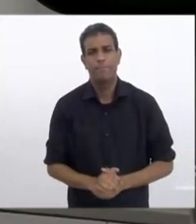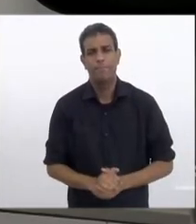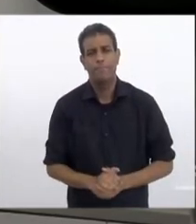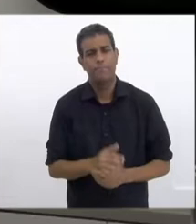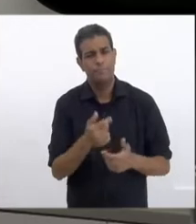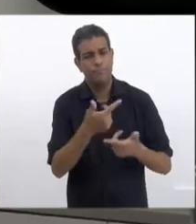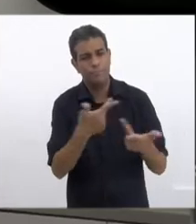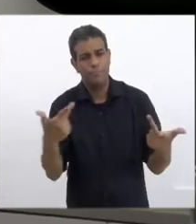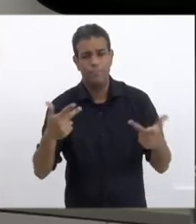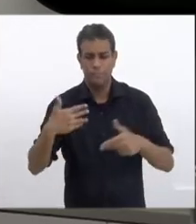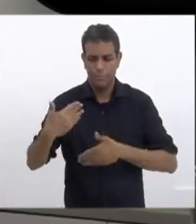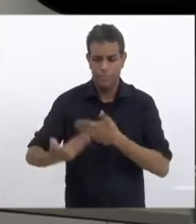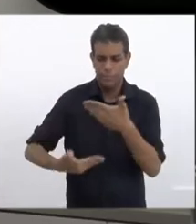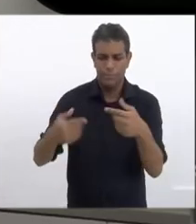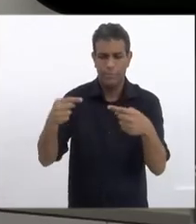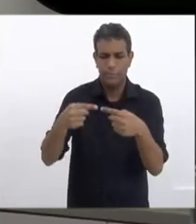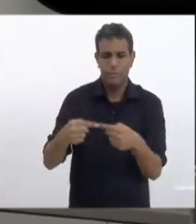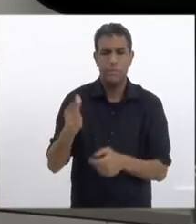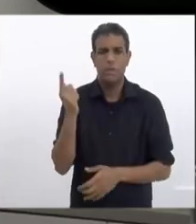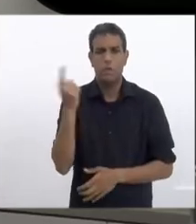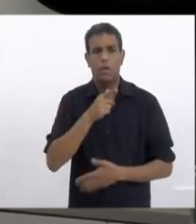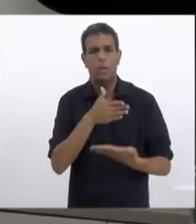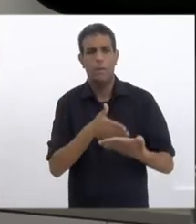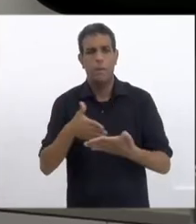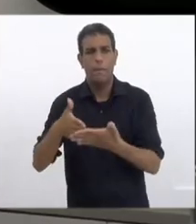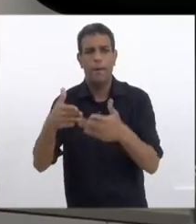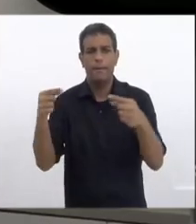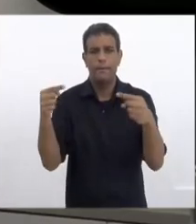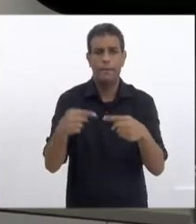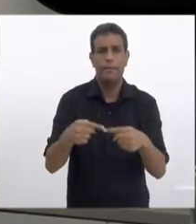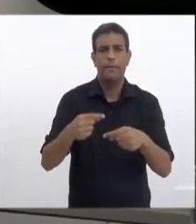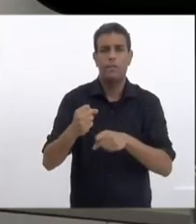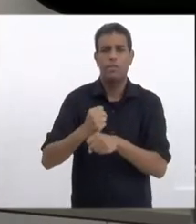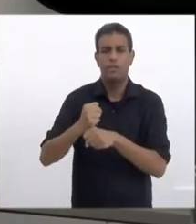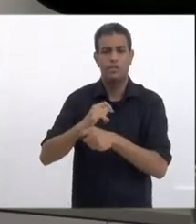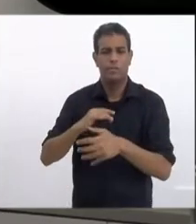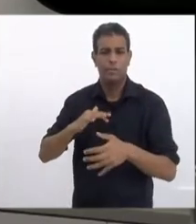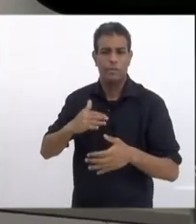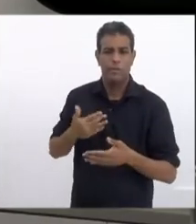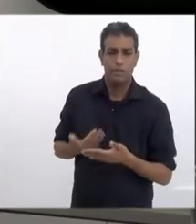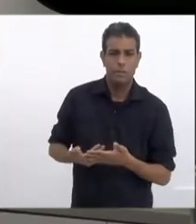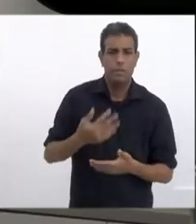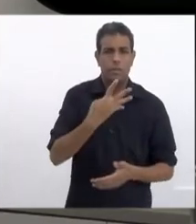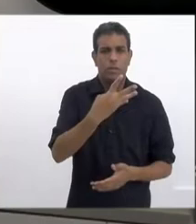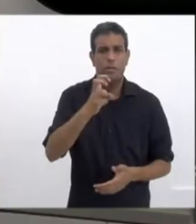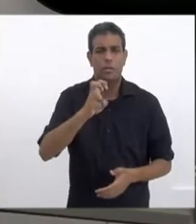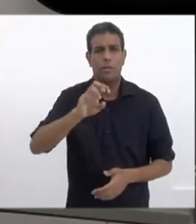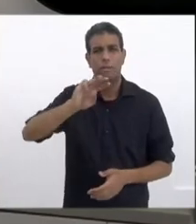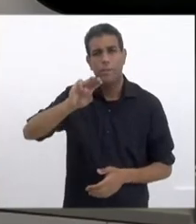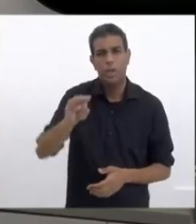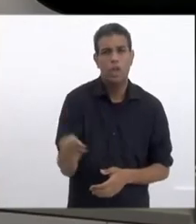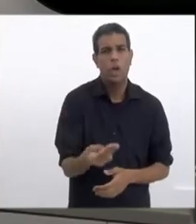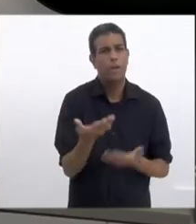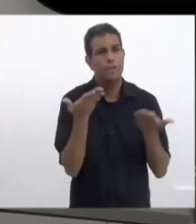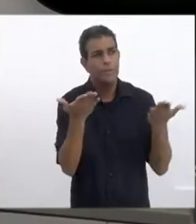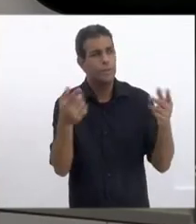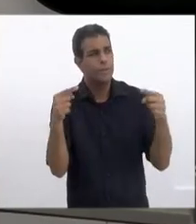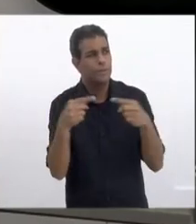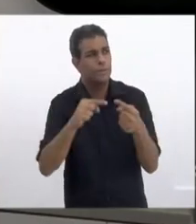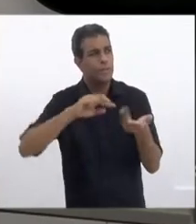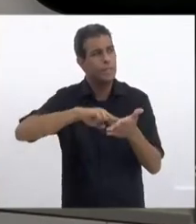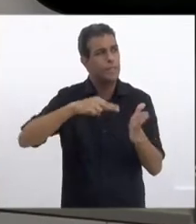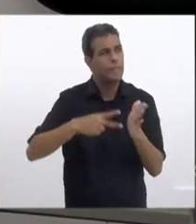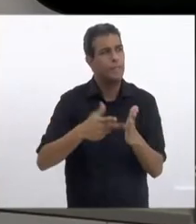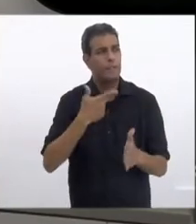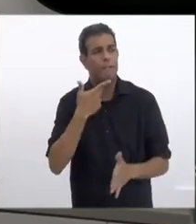alguma maneira, avançar em que pese essas limitações dos últimos anos. Esse ano foram 45 milhões, ano passado também. Então, acho que é significativo dizer